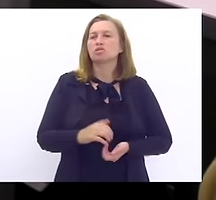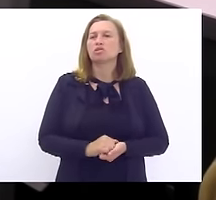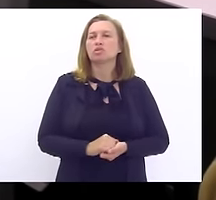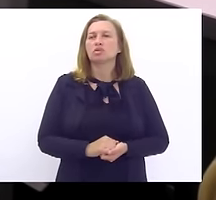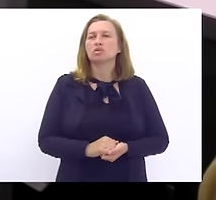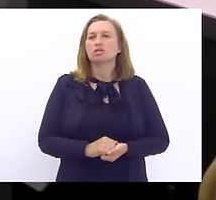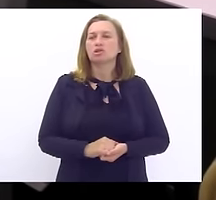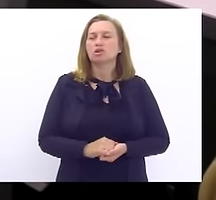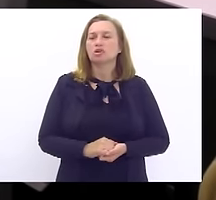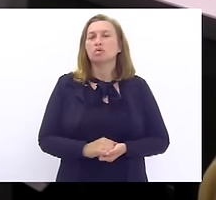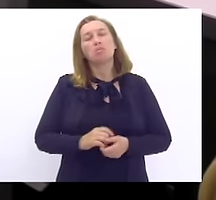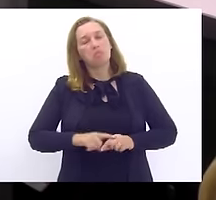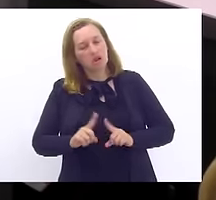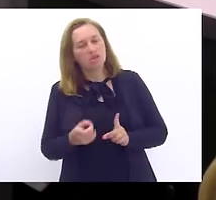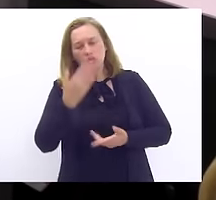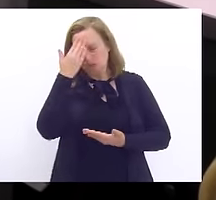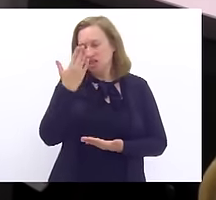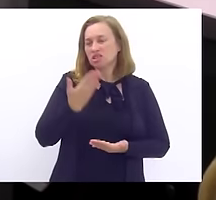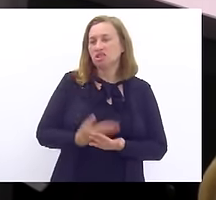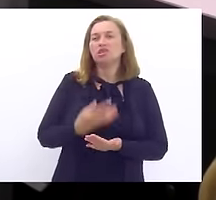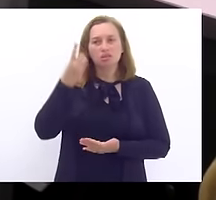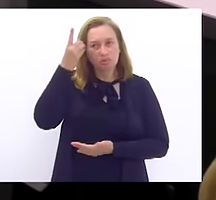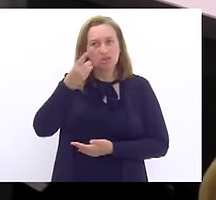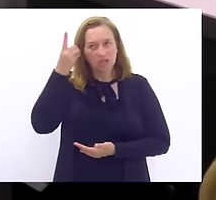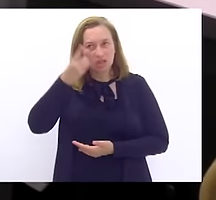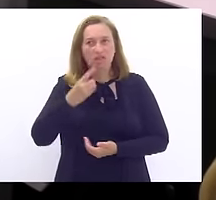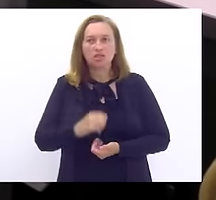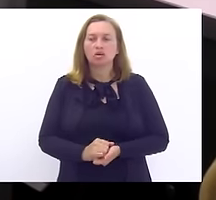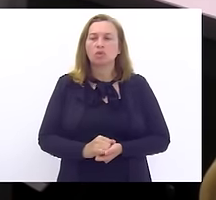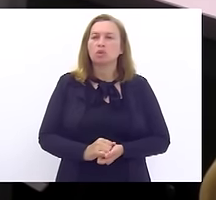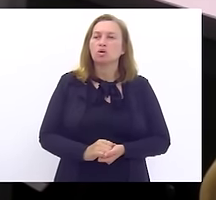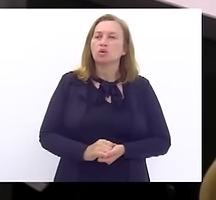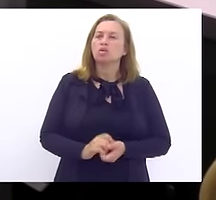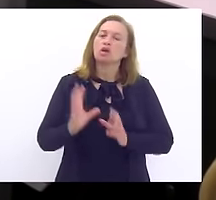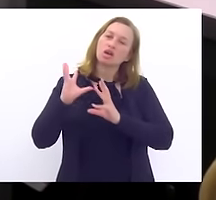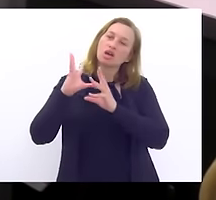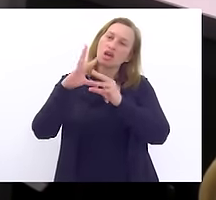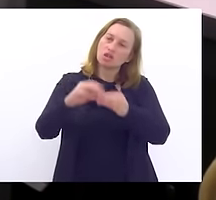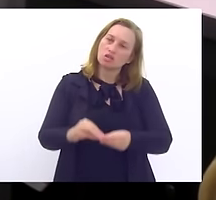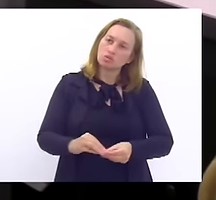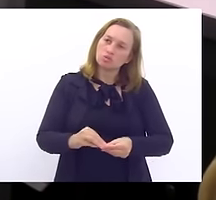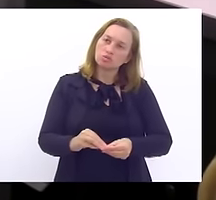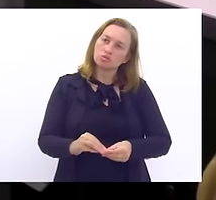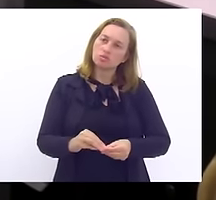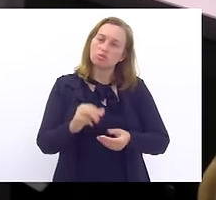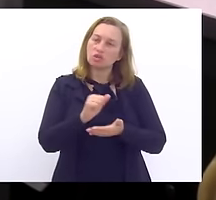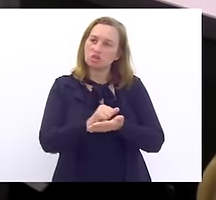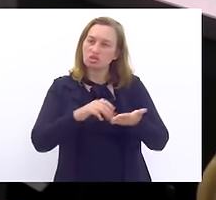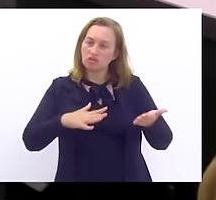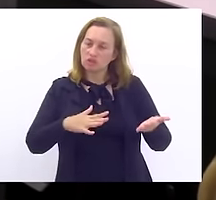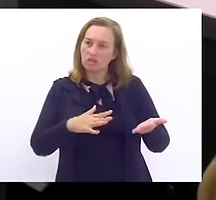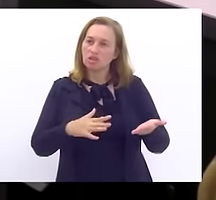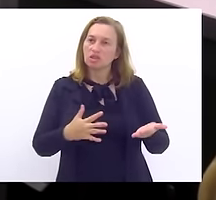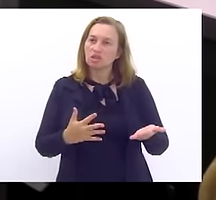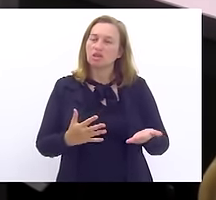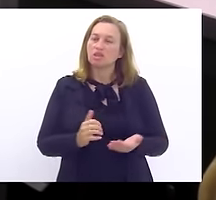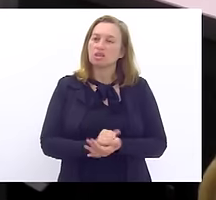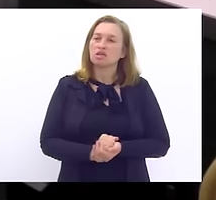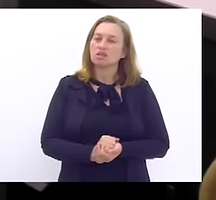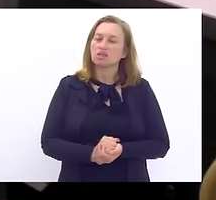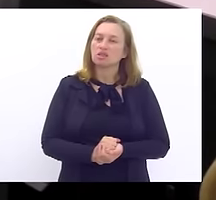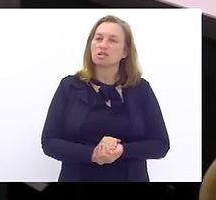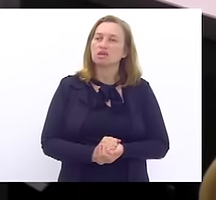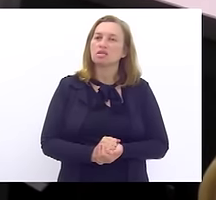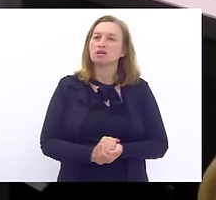tô aqui na público mas eu acredito Deputado que o mesmo conhecimento se resurem a isso nós estamos numa atividade uma participação nesse evento